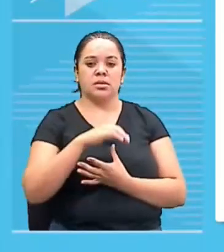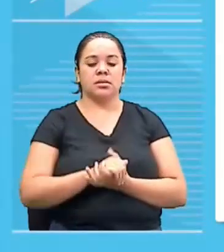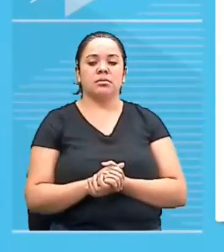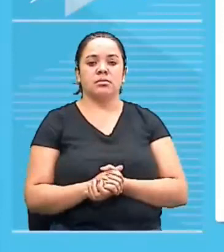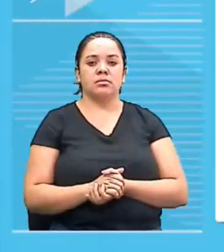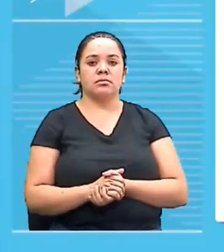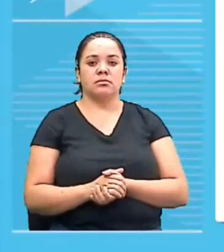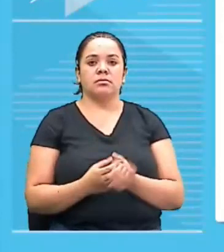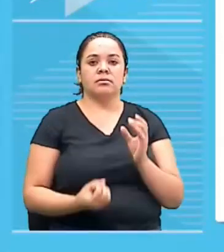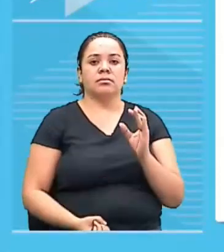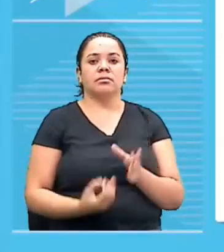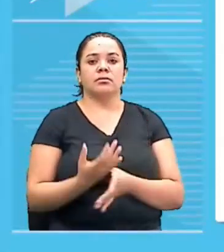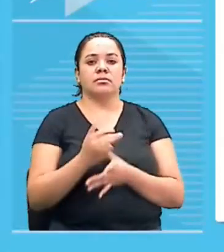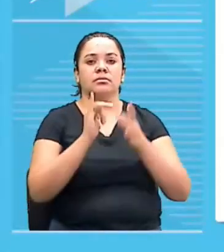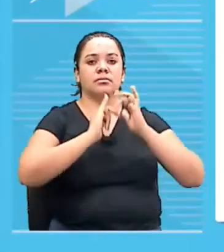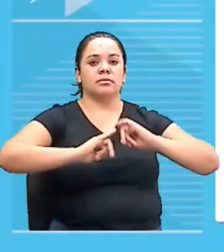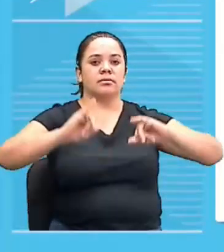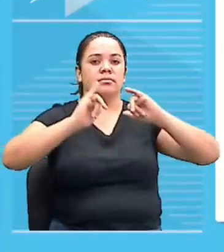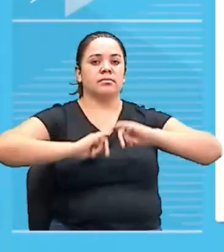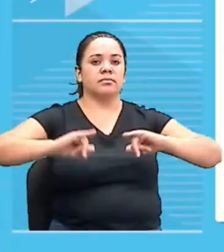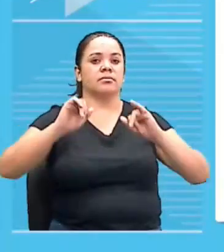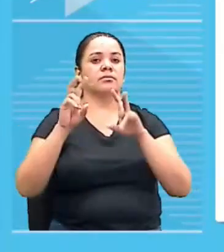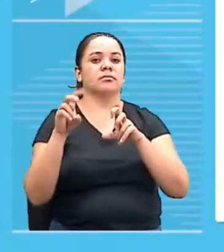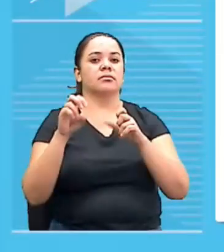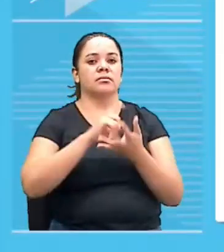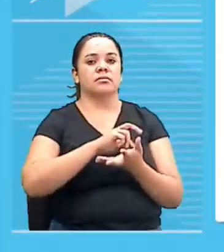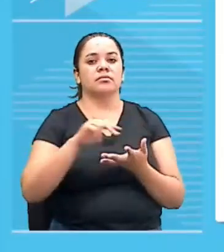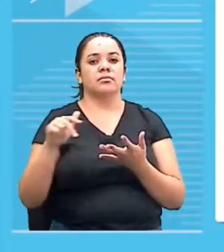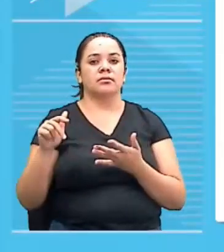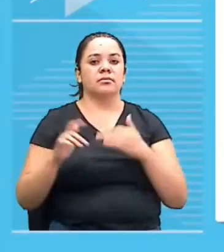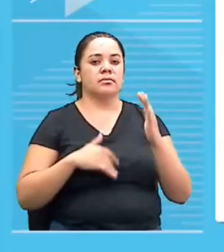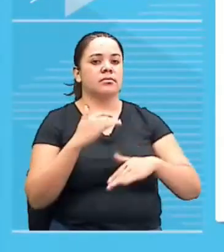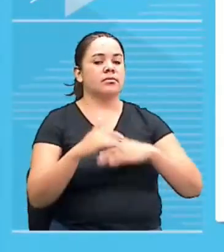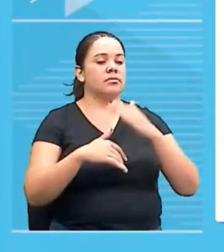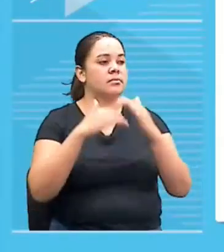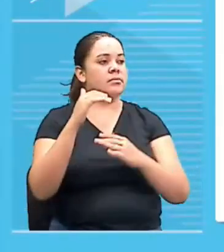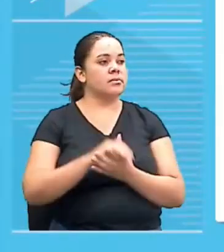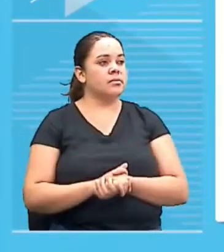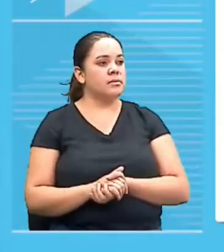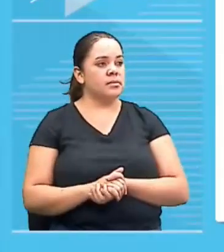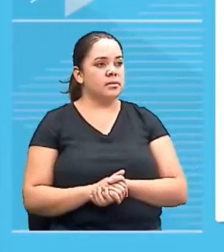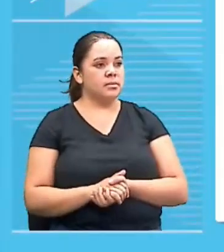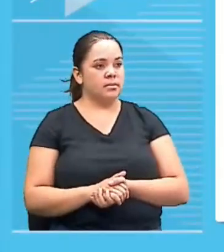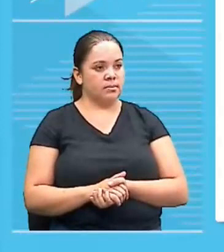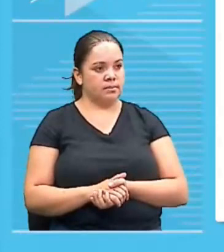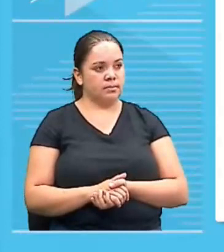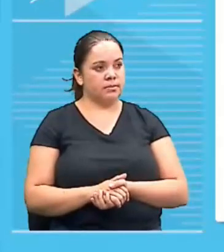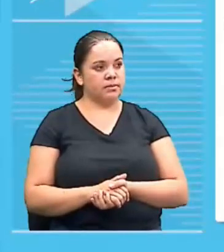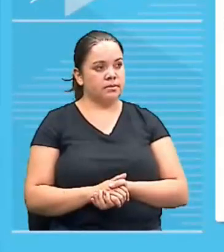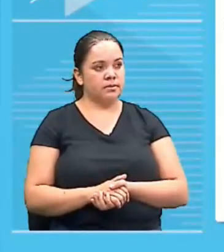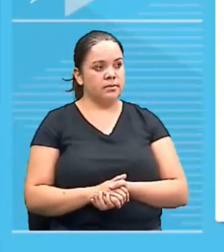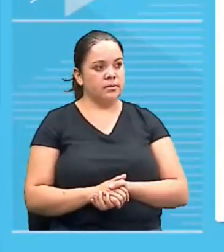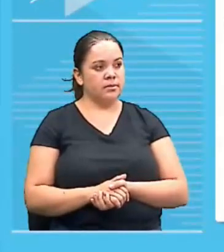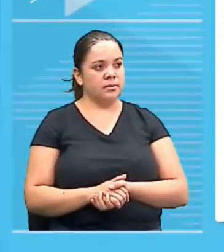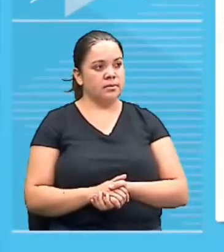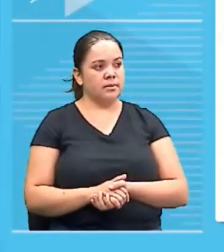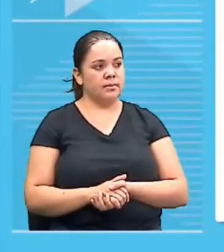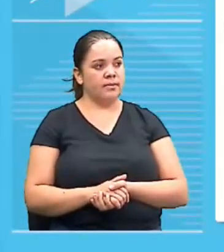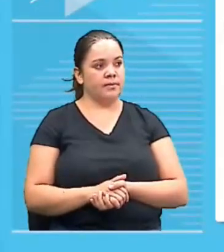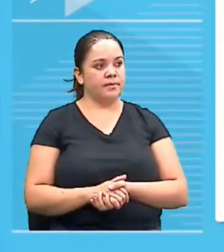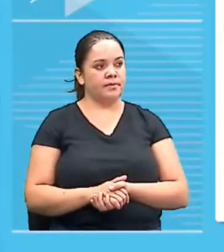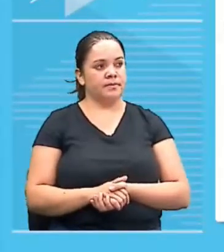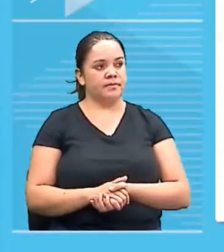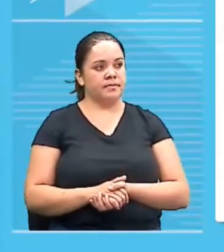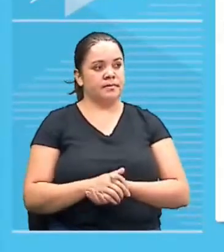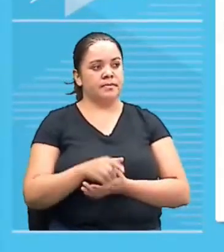gerando informações sobre vários processos, manutenções e